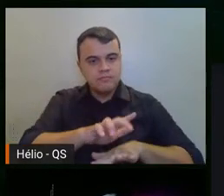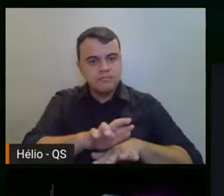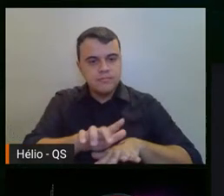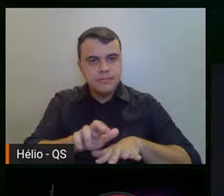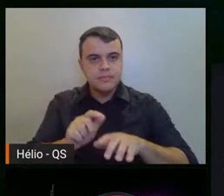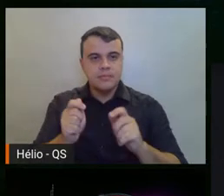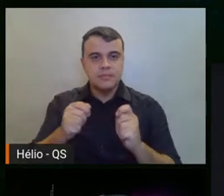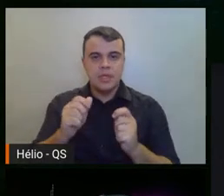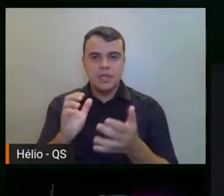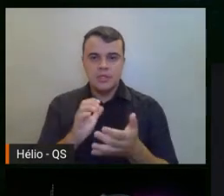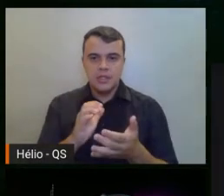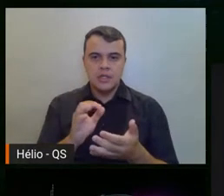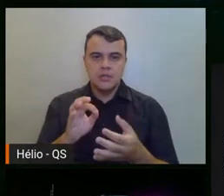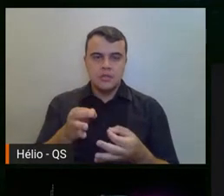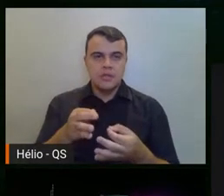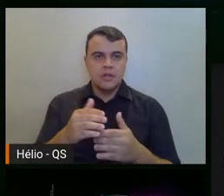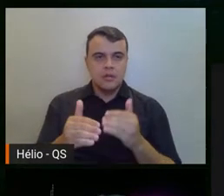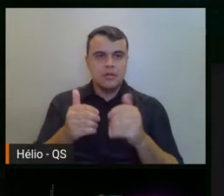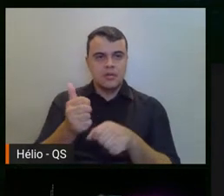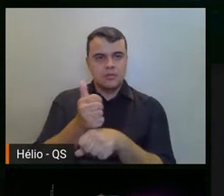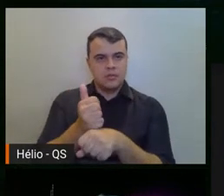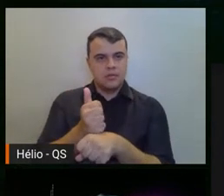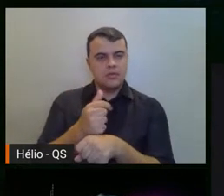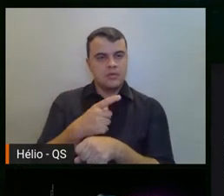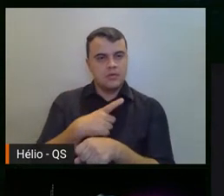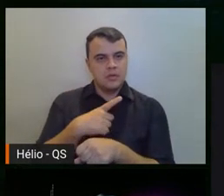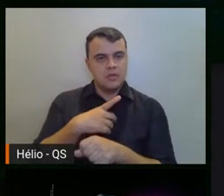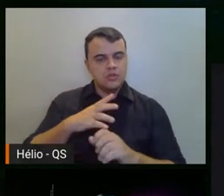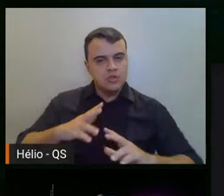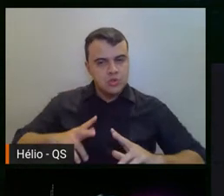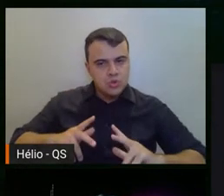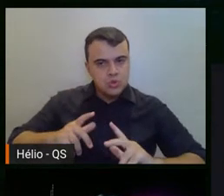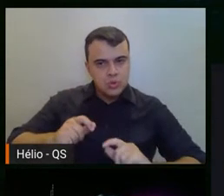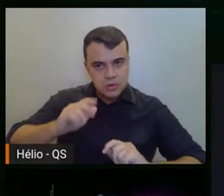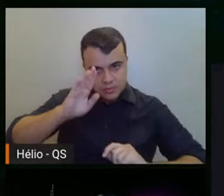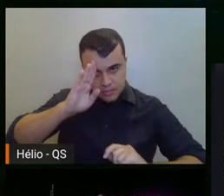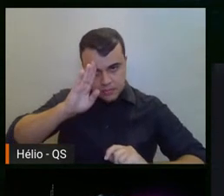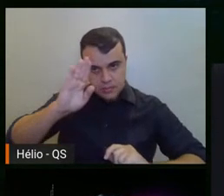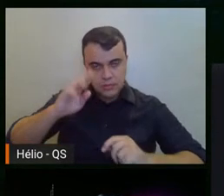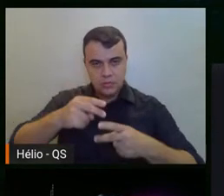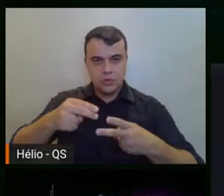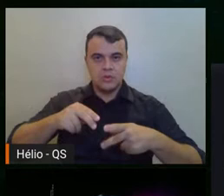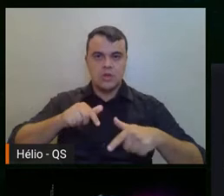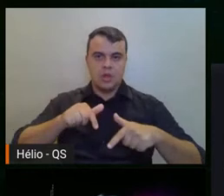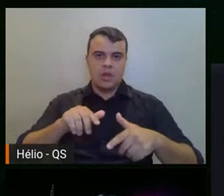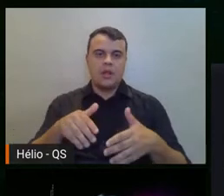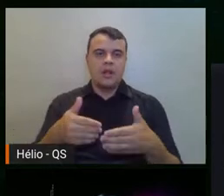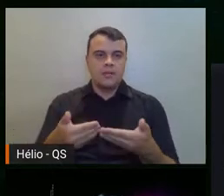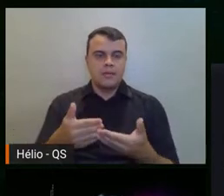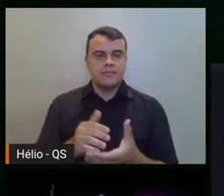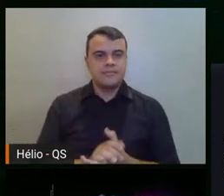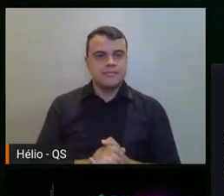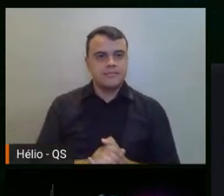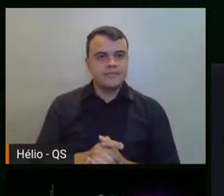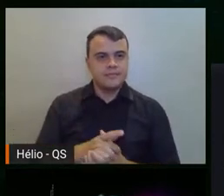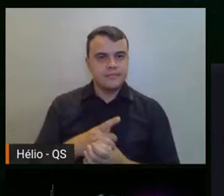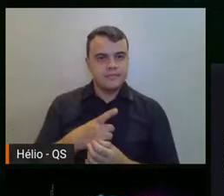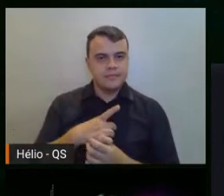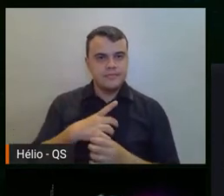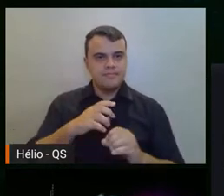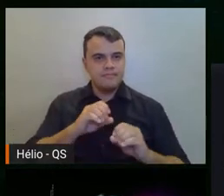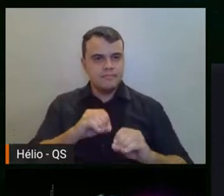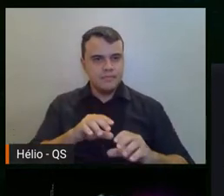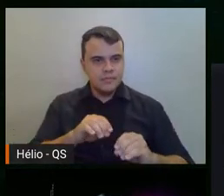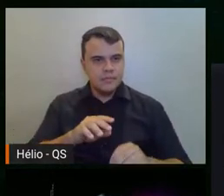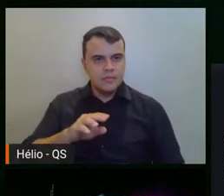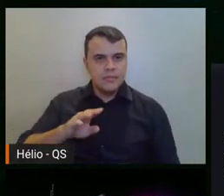aceleração mesmo de carreira em todas as principais tendências do mercado né então tem tem formação de